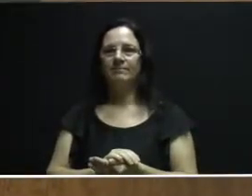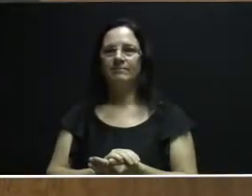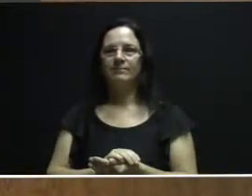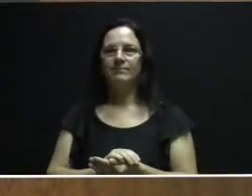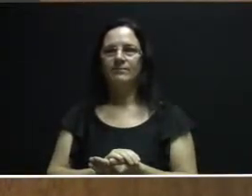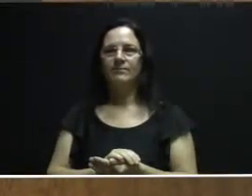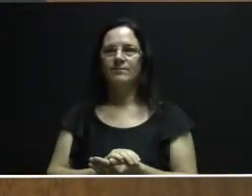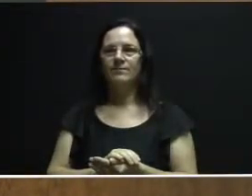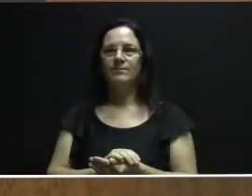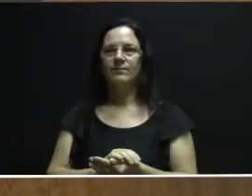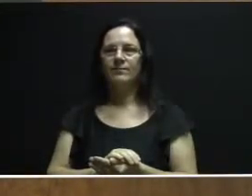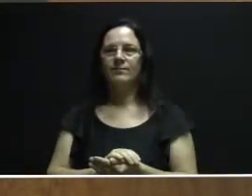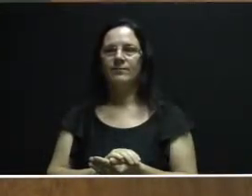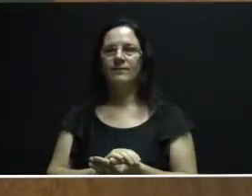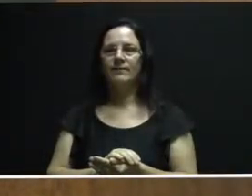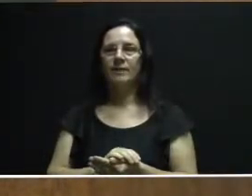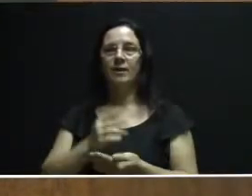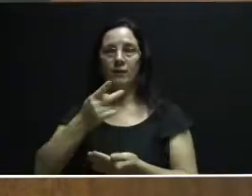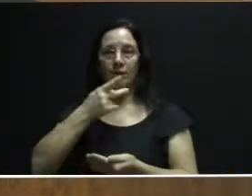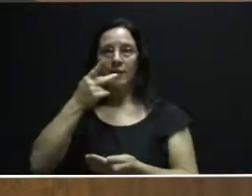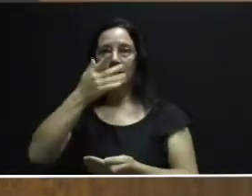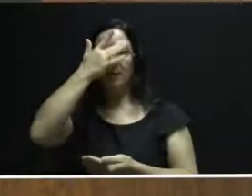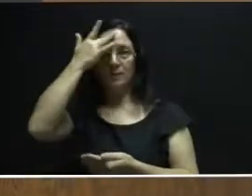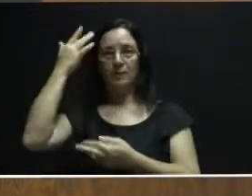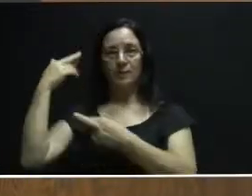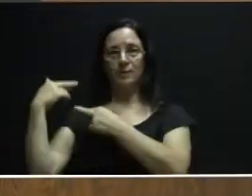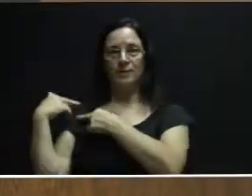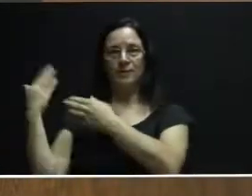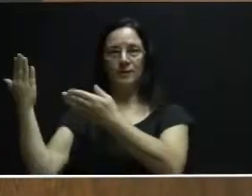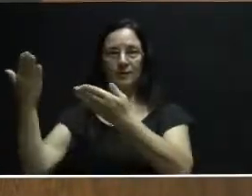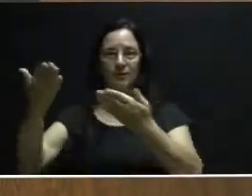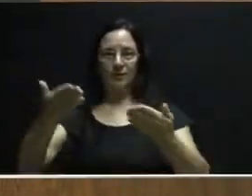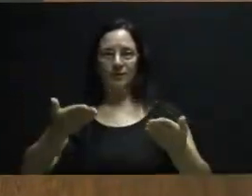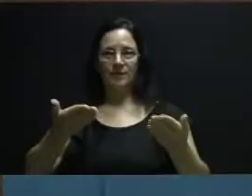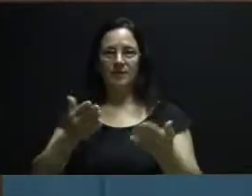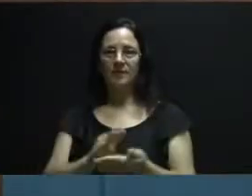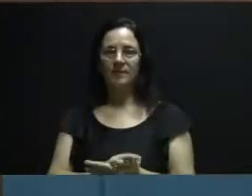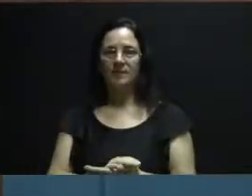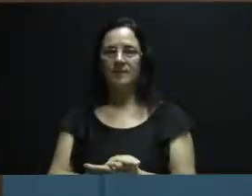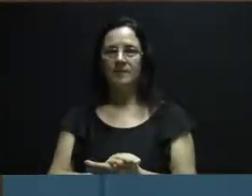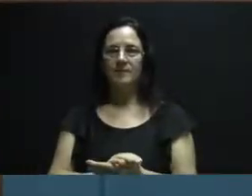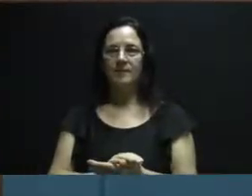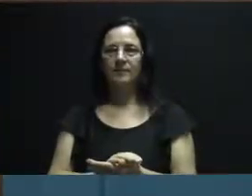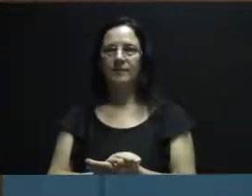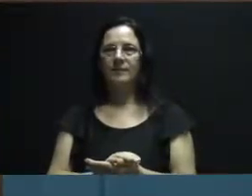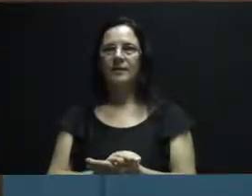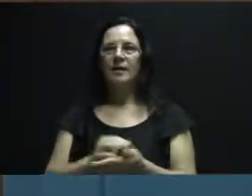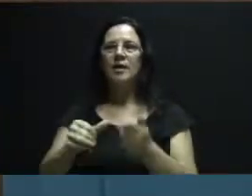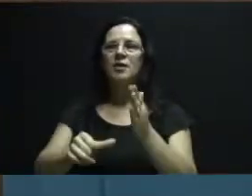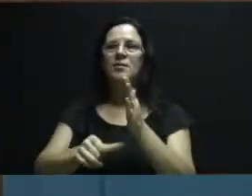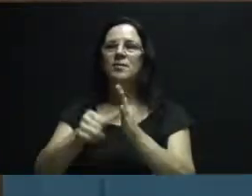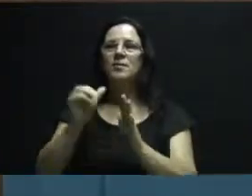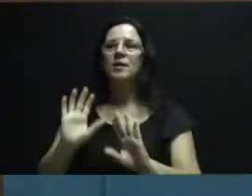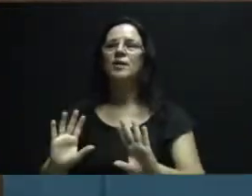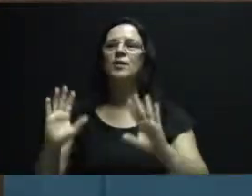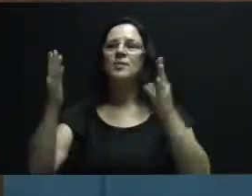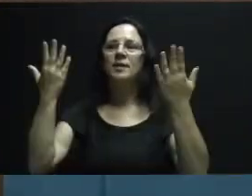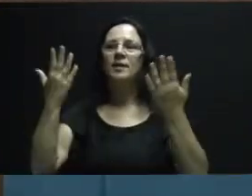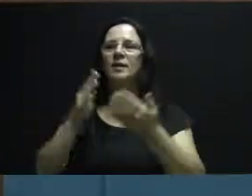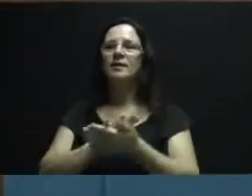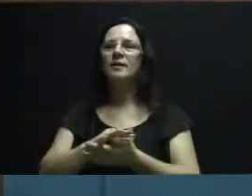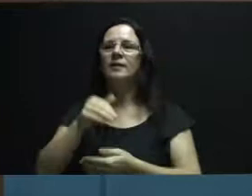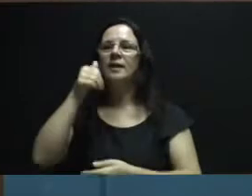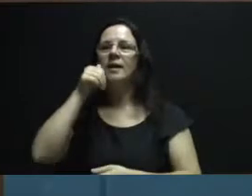Convido nosso cerimonial para proceder à saudação aos homenageados. Nossa primeira homenageada é